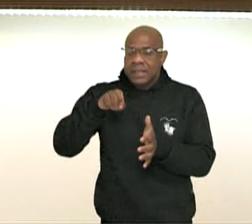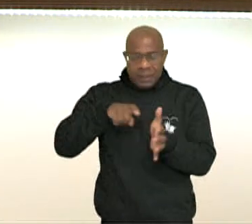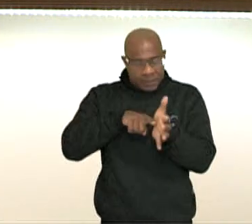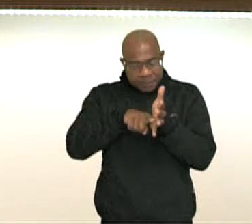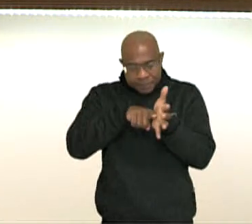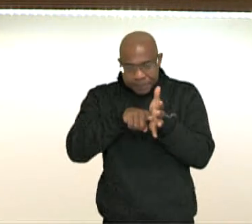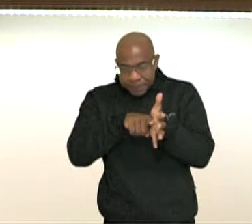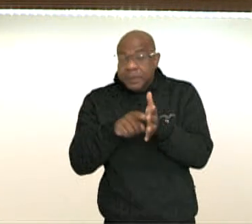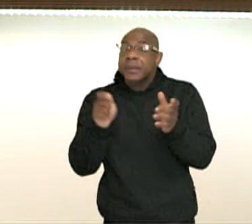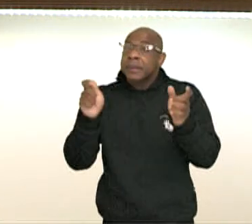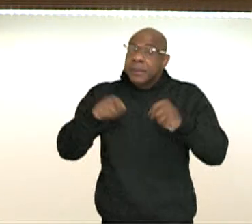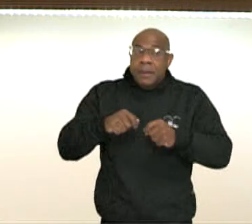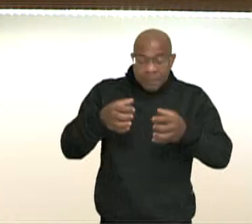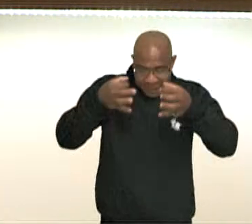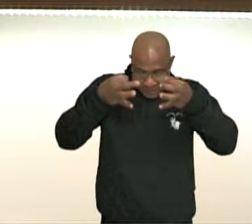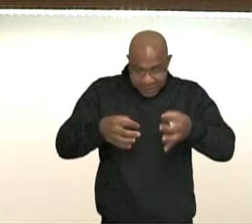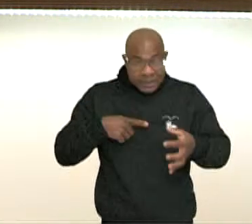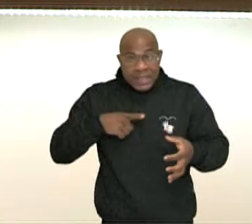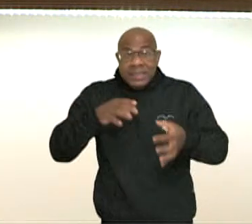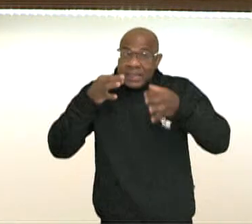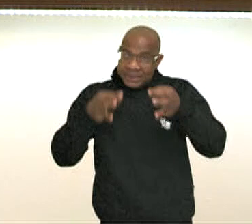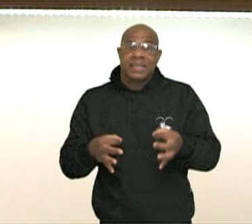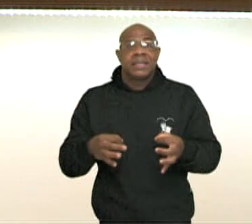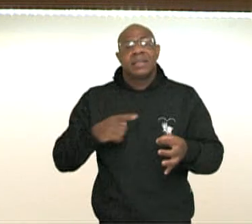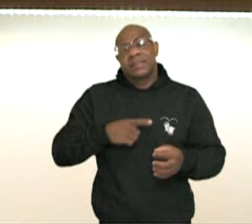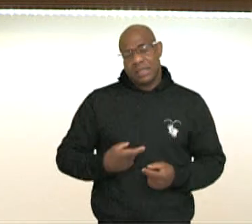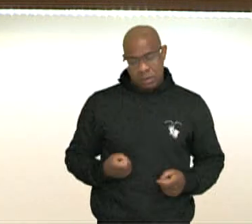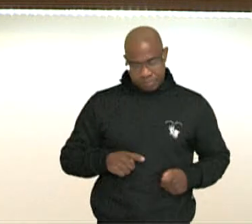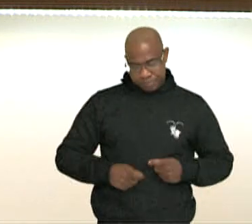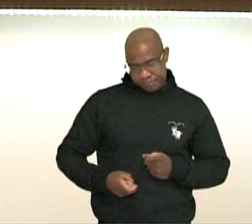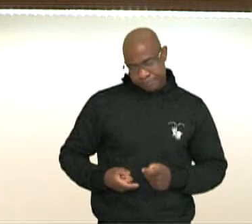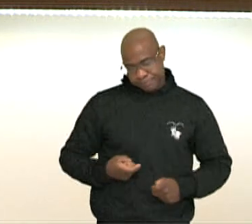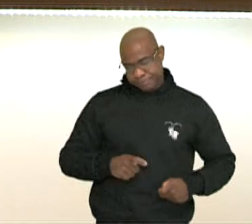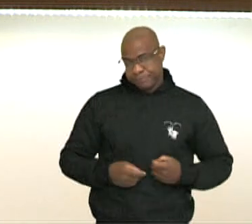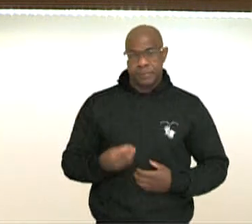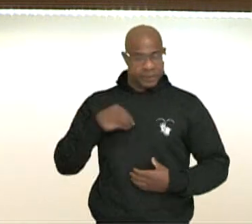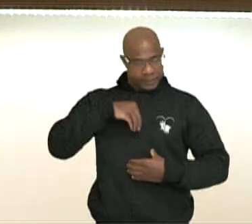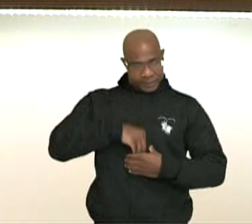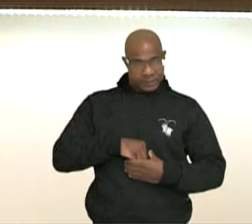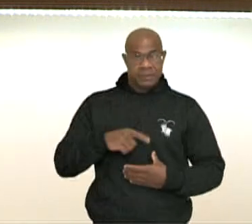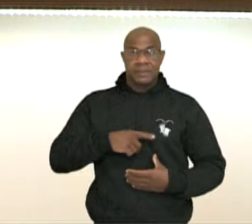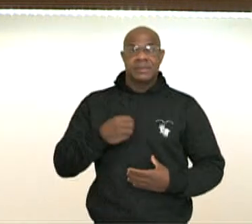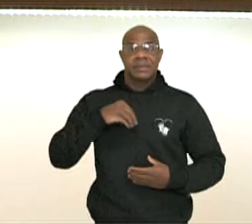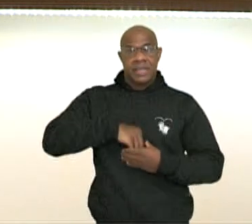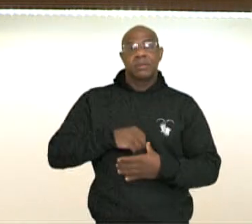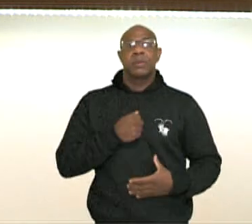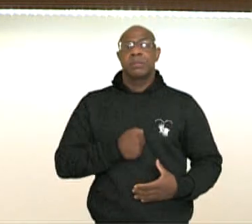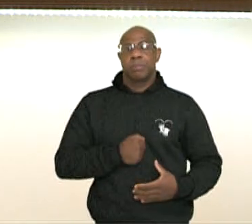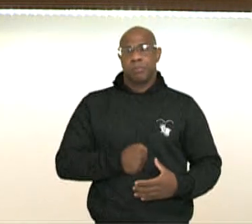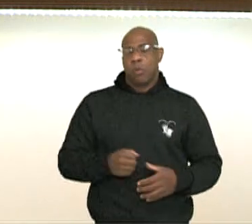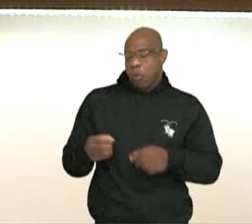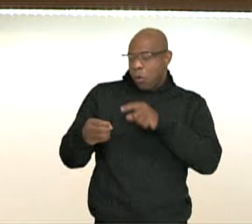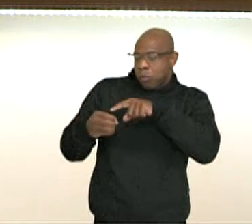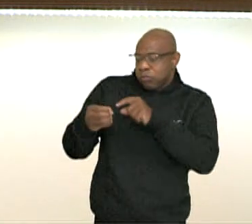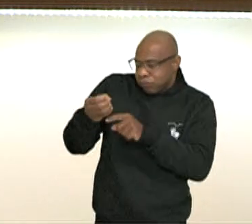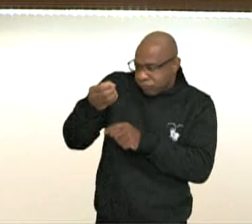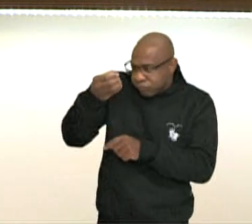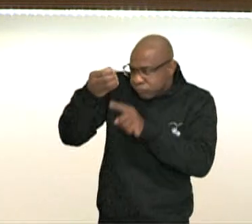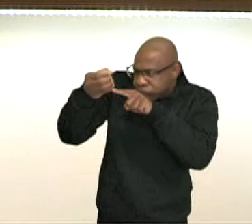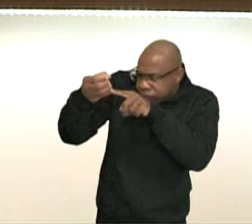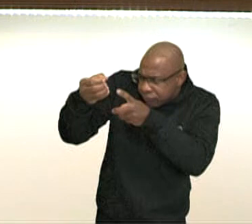né, confirmar a presença do Ascaris lumbricoides ali na verme, nas fezes, né, que vai, então,